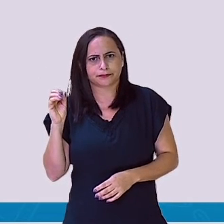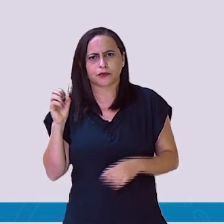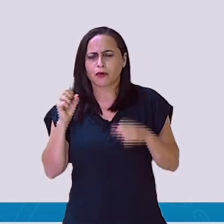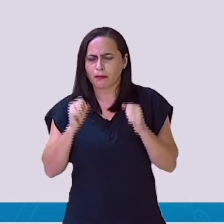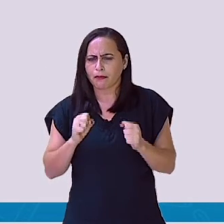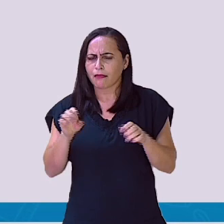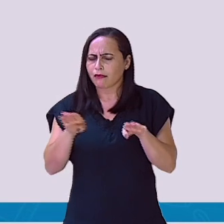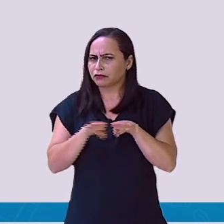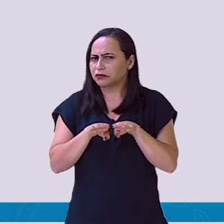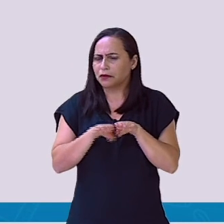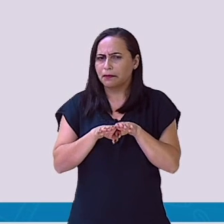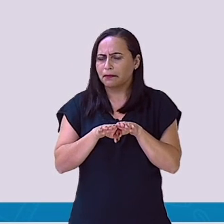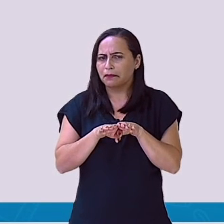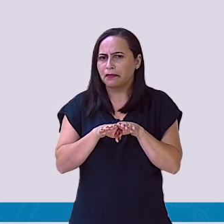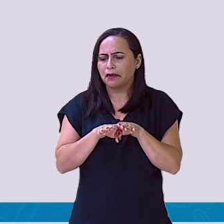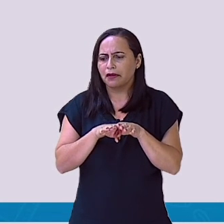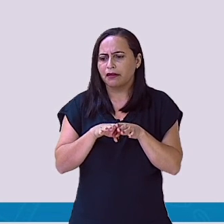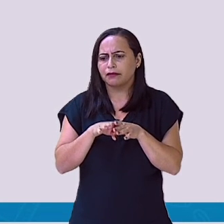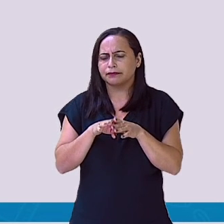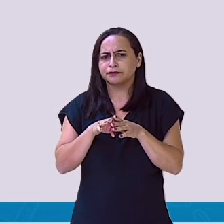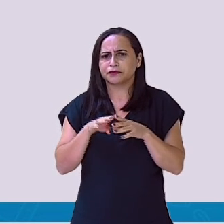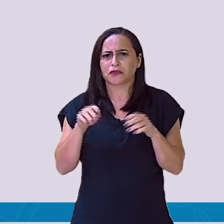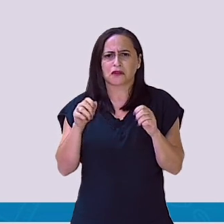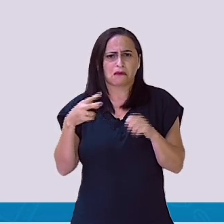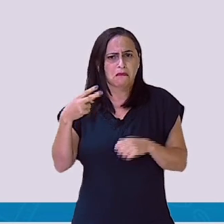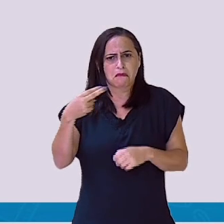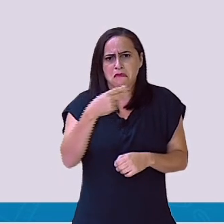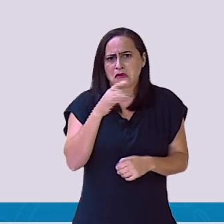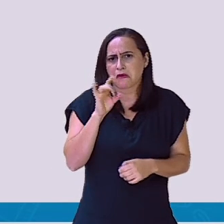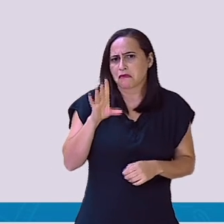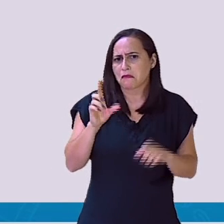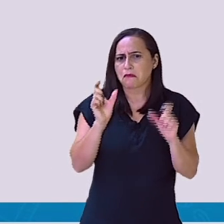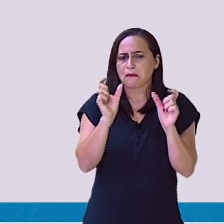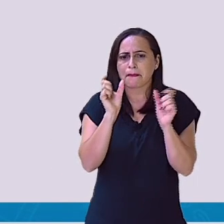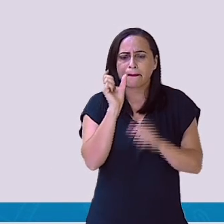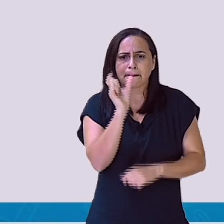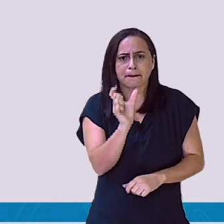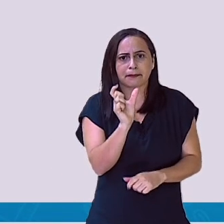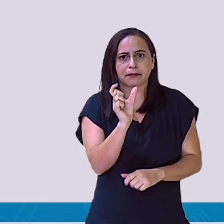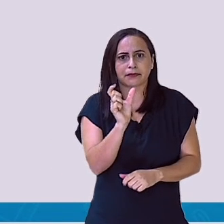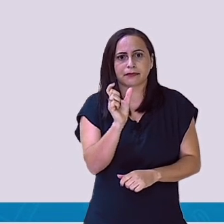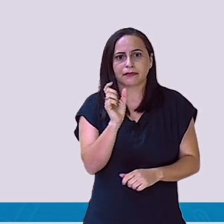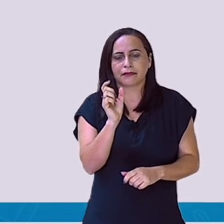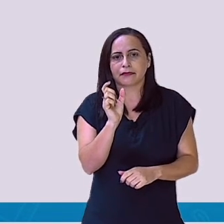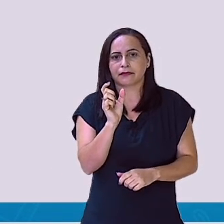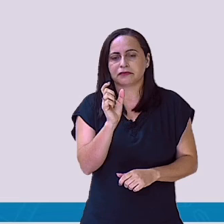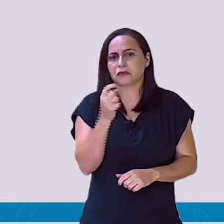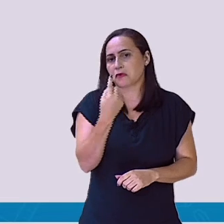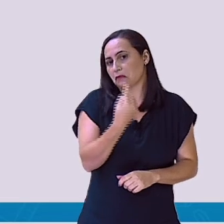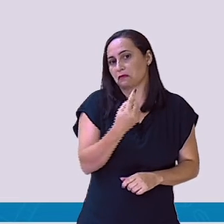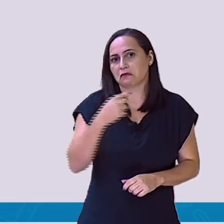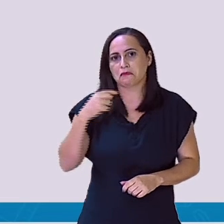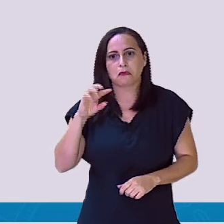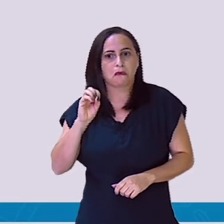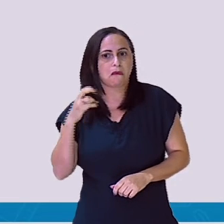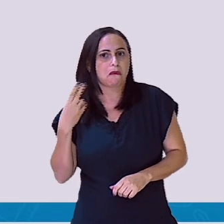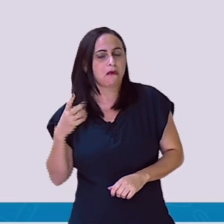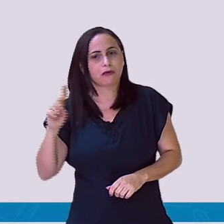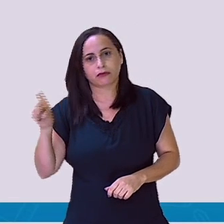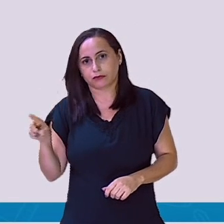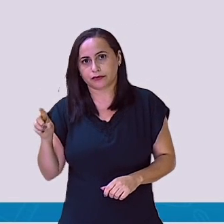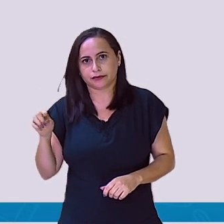encontro consonantal, só palavras com dígrafo. Faça da maneira que você vai compreender